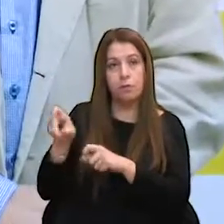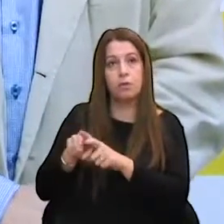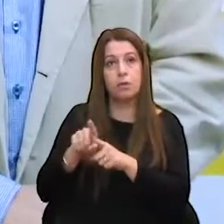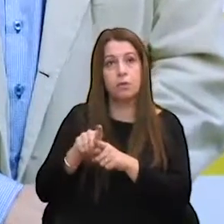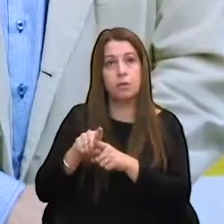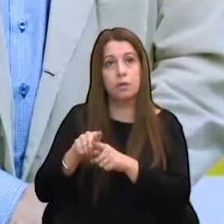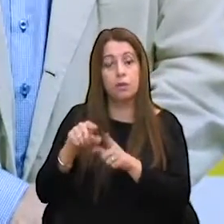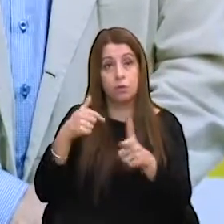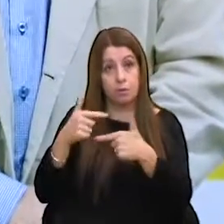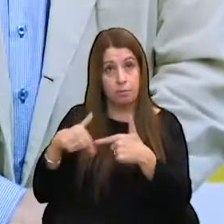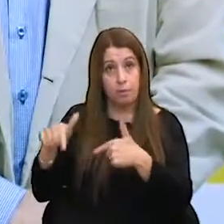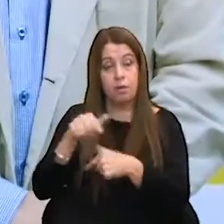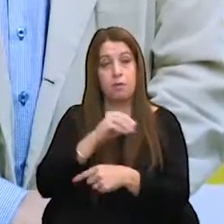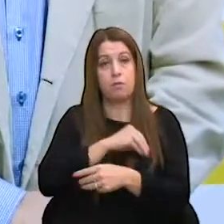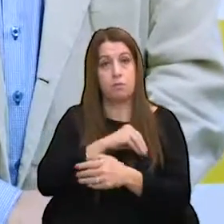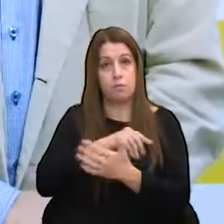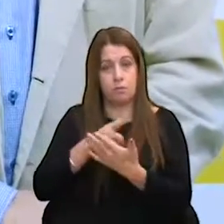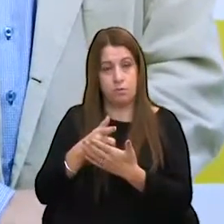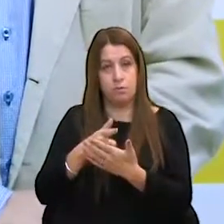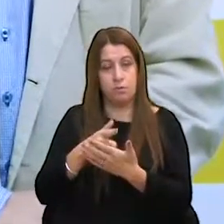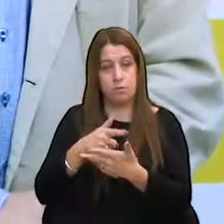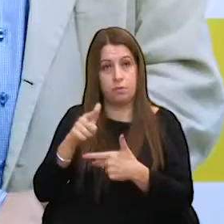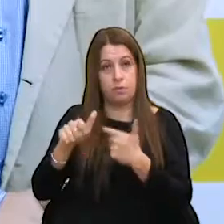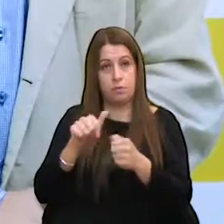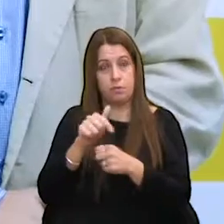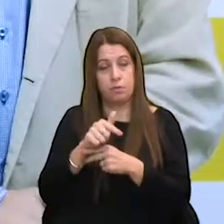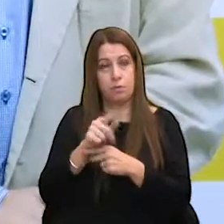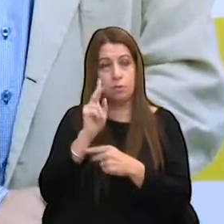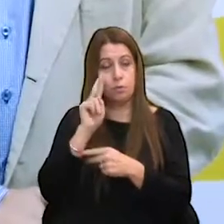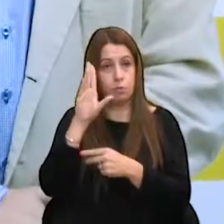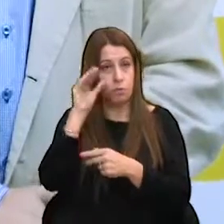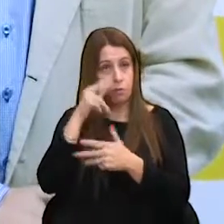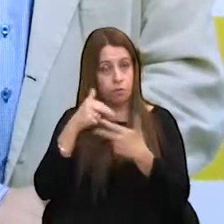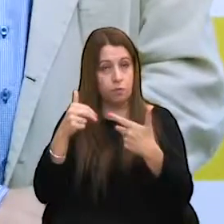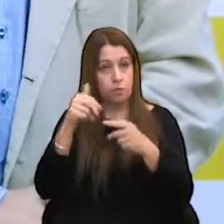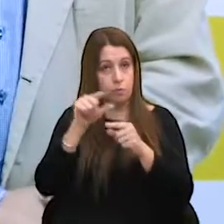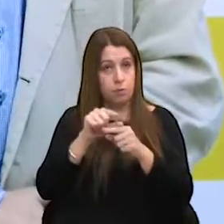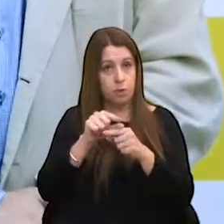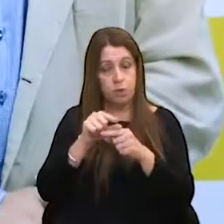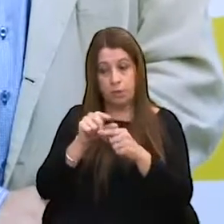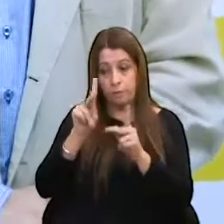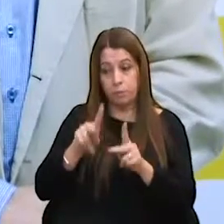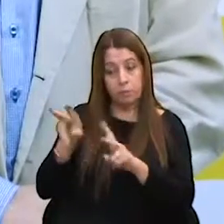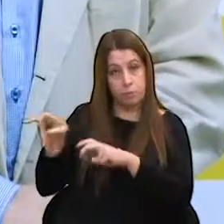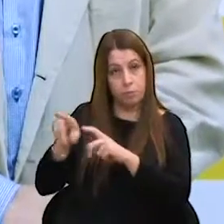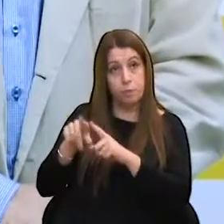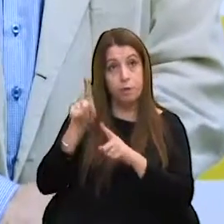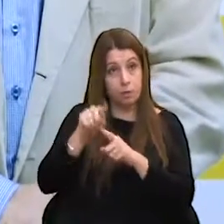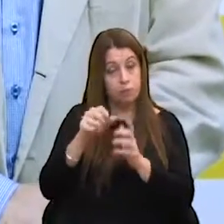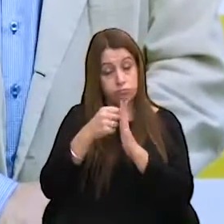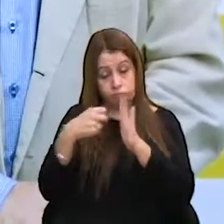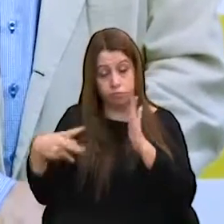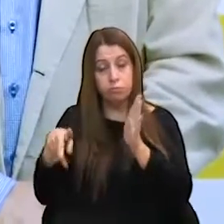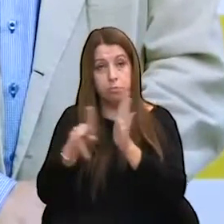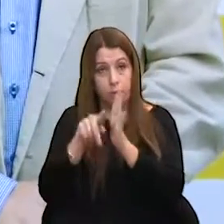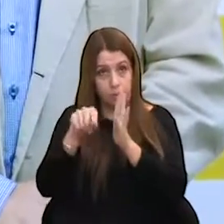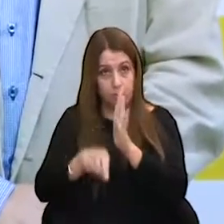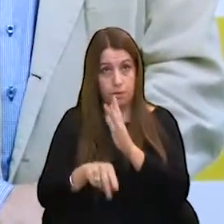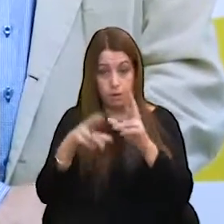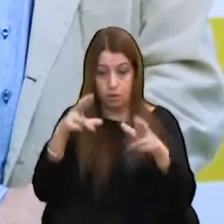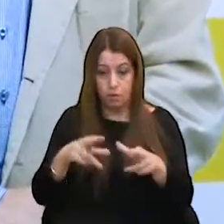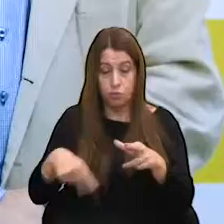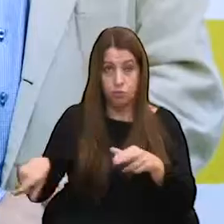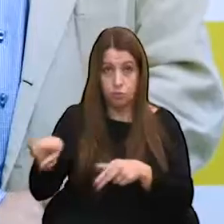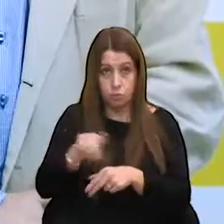e a geração de emprego e renda. O senhor observou que, para o pequeno agricultor, que é a grande característica aqui da nossa